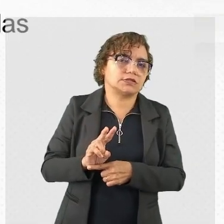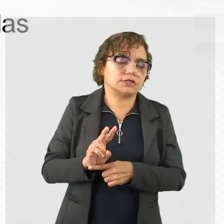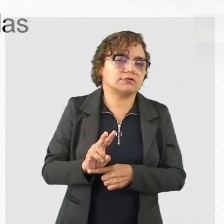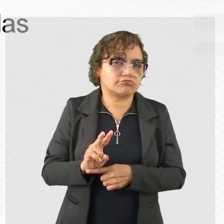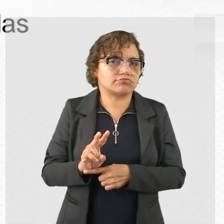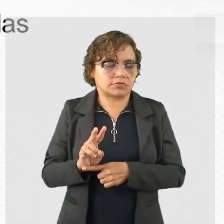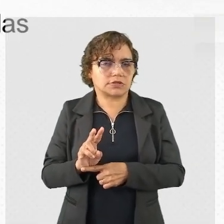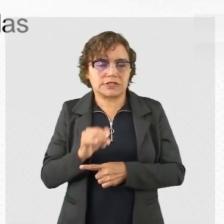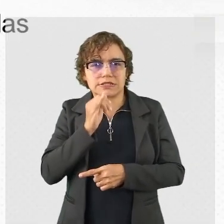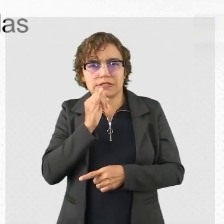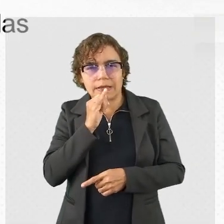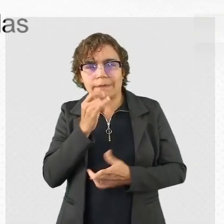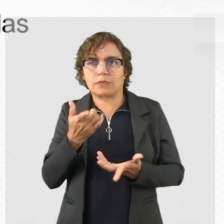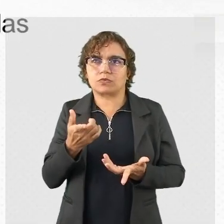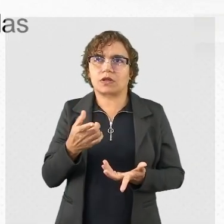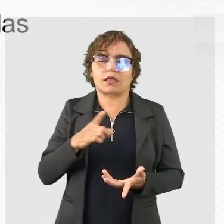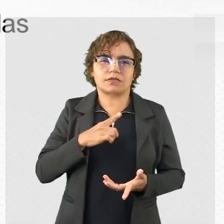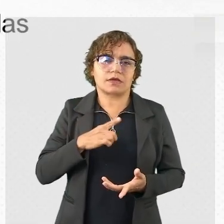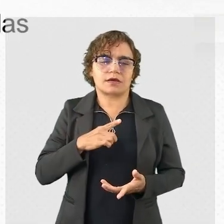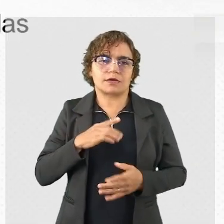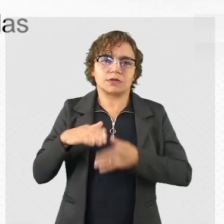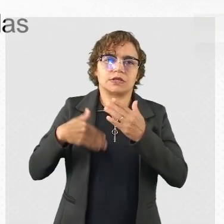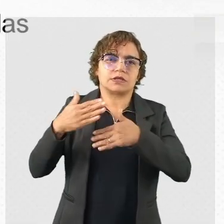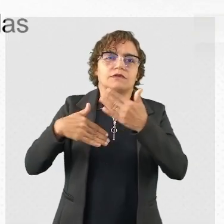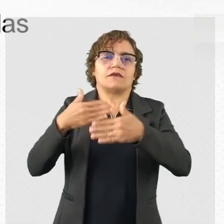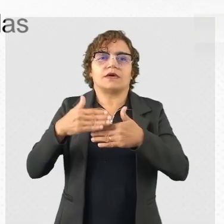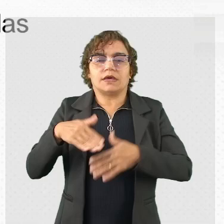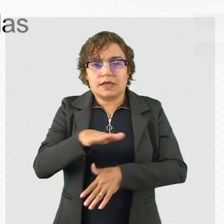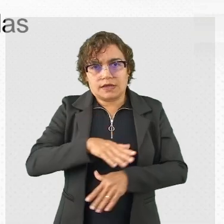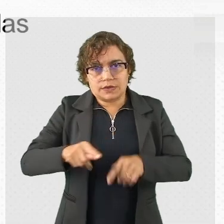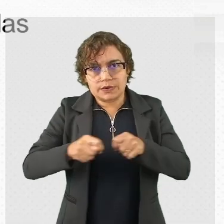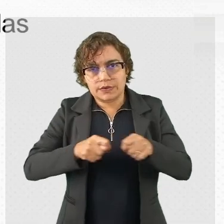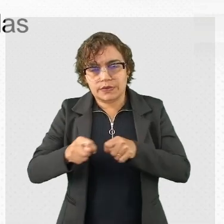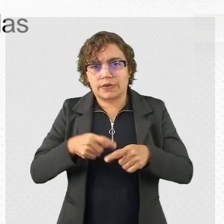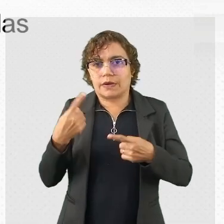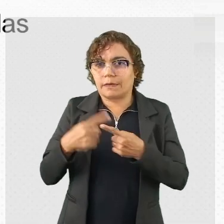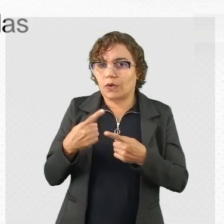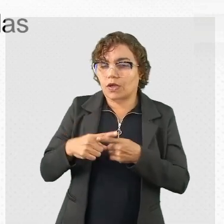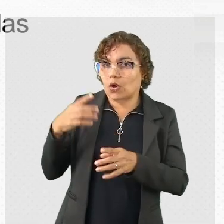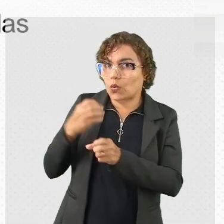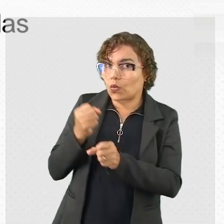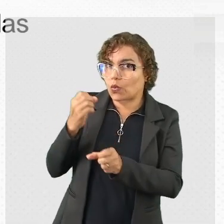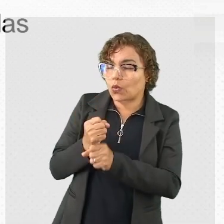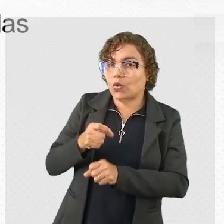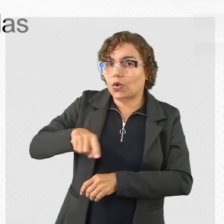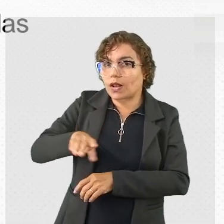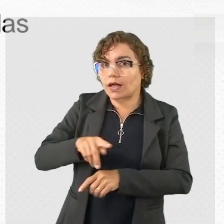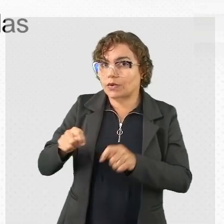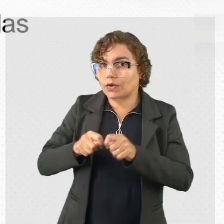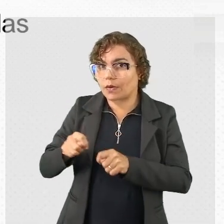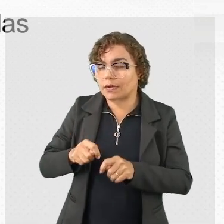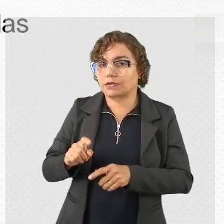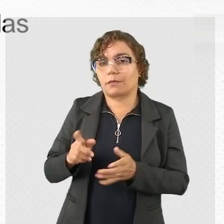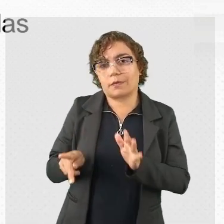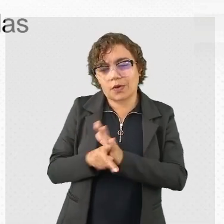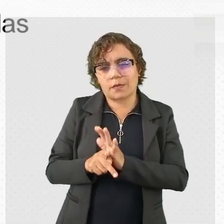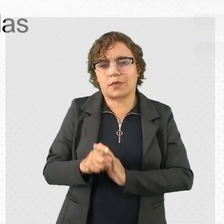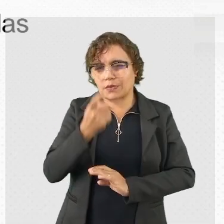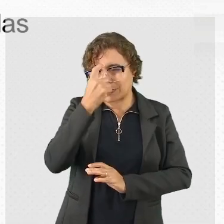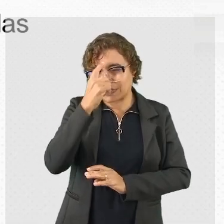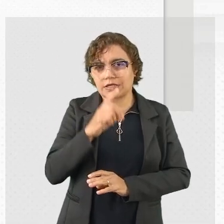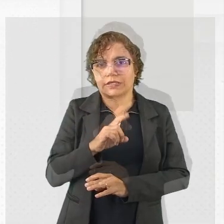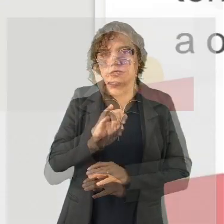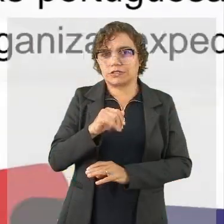algo que fosse desenvolver economicamente esse território, por conta dos lucros que ele já tinha lá no comércio com as Índias. Mas bora ver um pouquinho